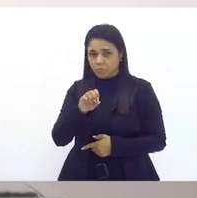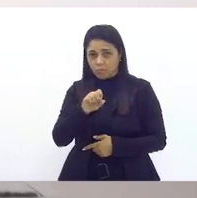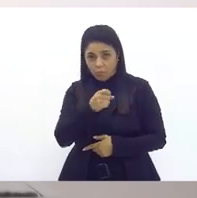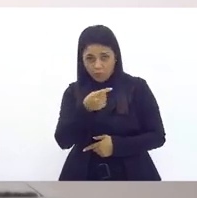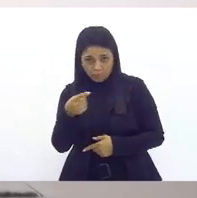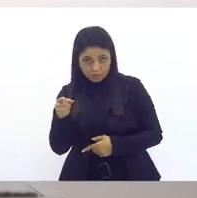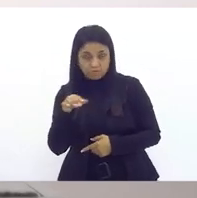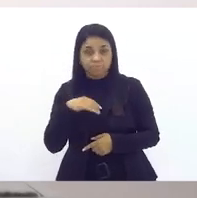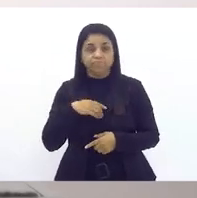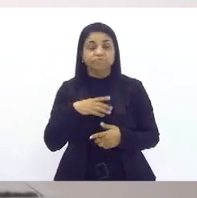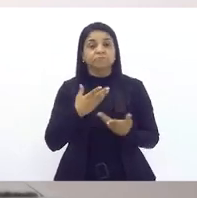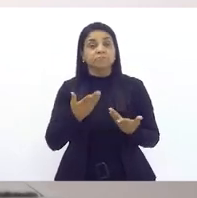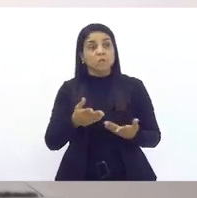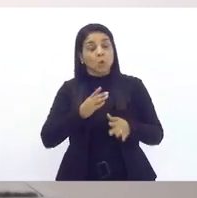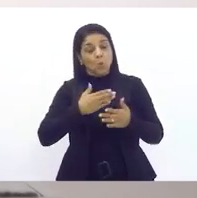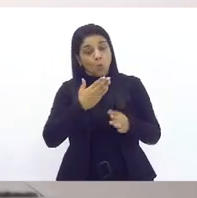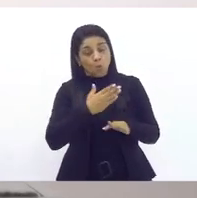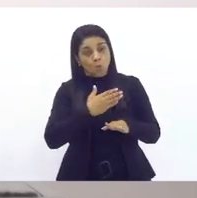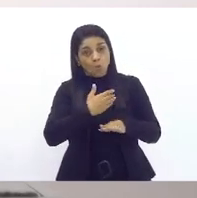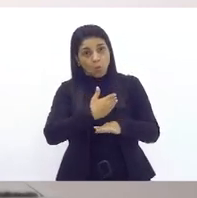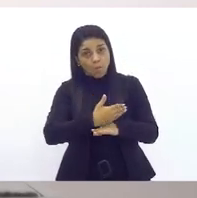tempo, isso seria,